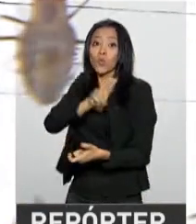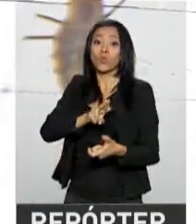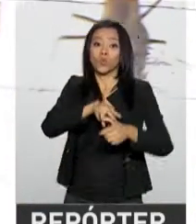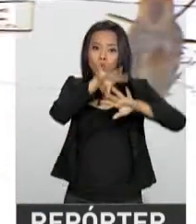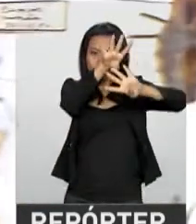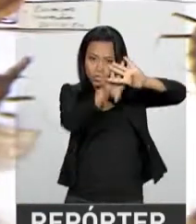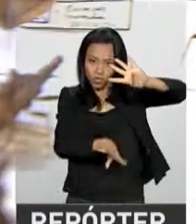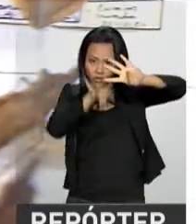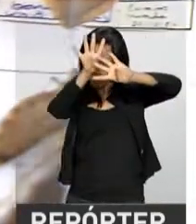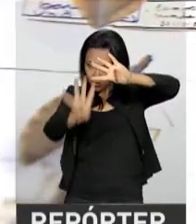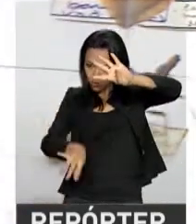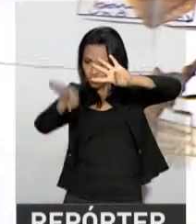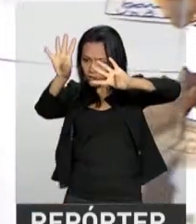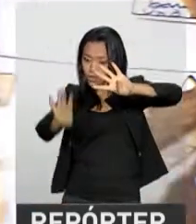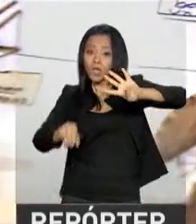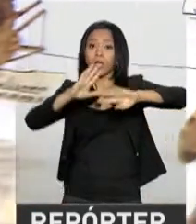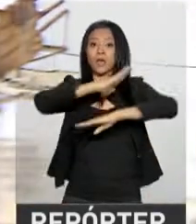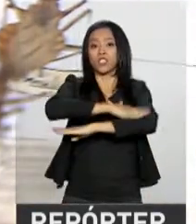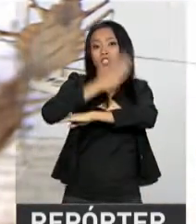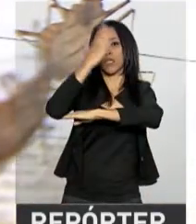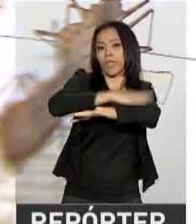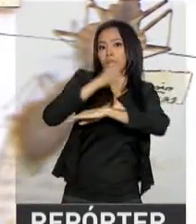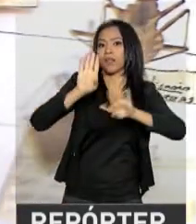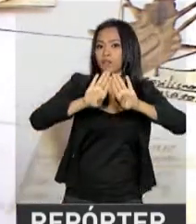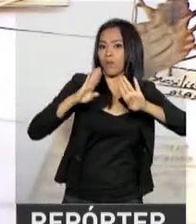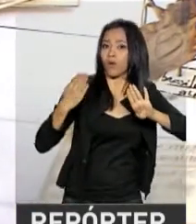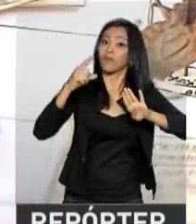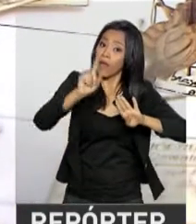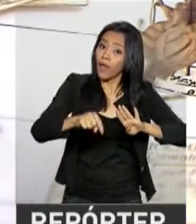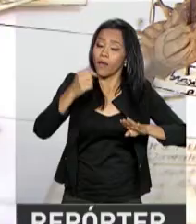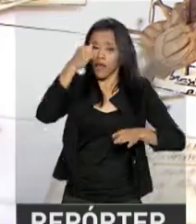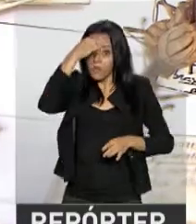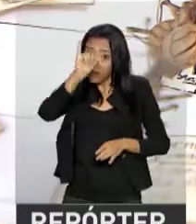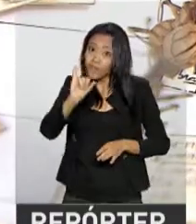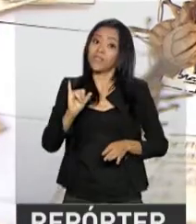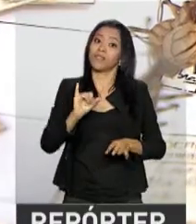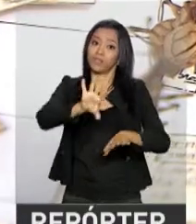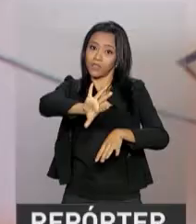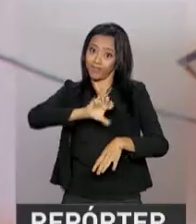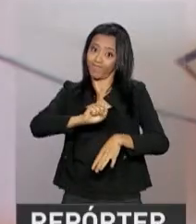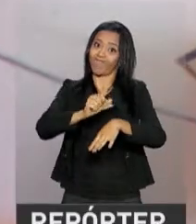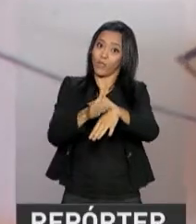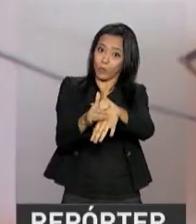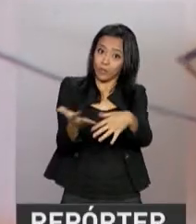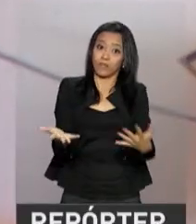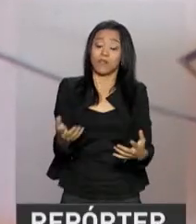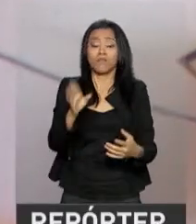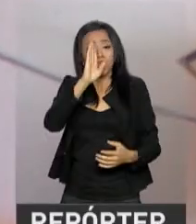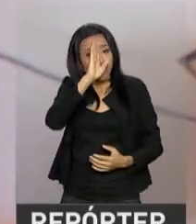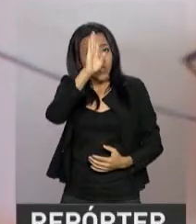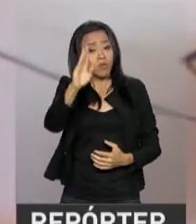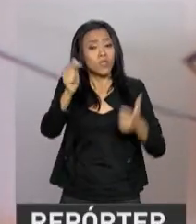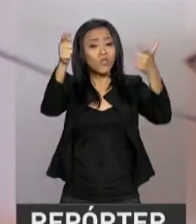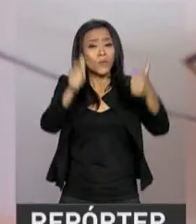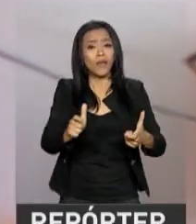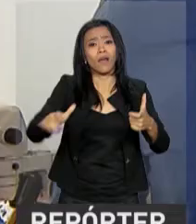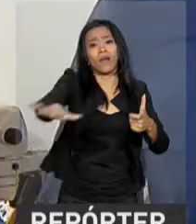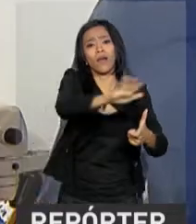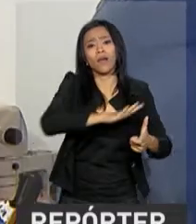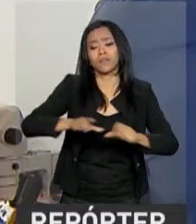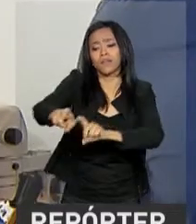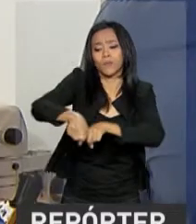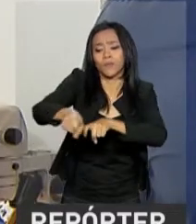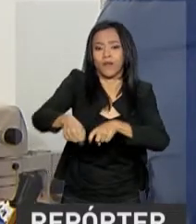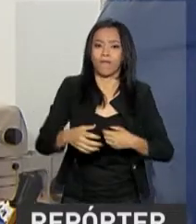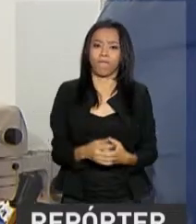e janelas são algumas das medidas preventivas que devem ser adotadas principalmente em áreas rurais